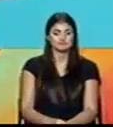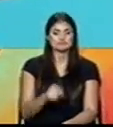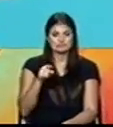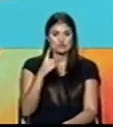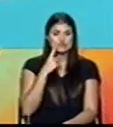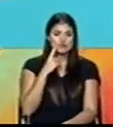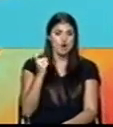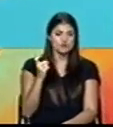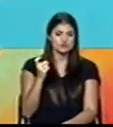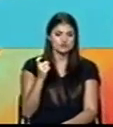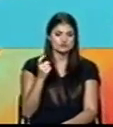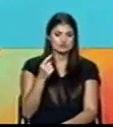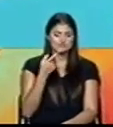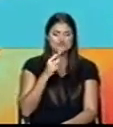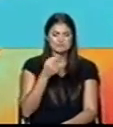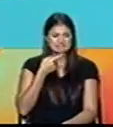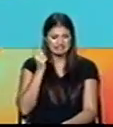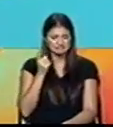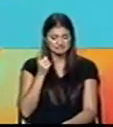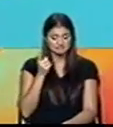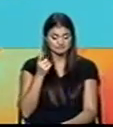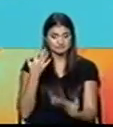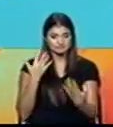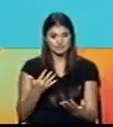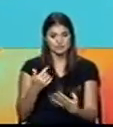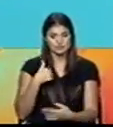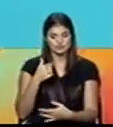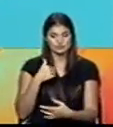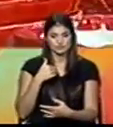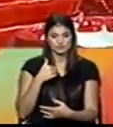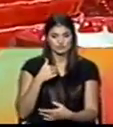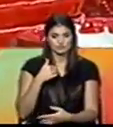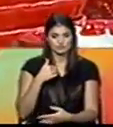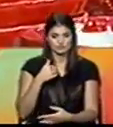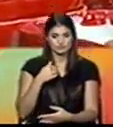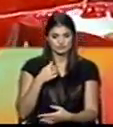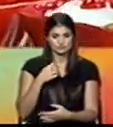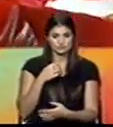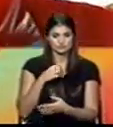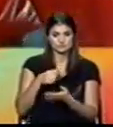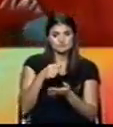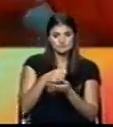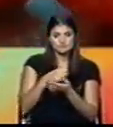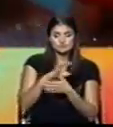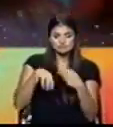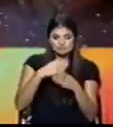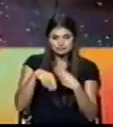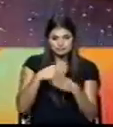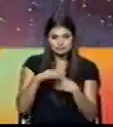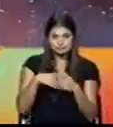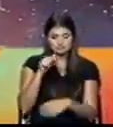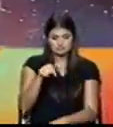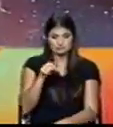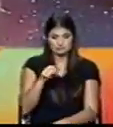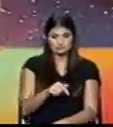assim, daquelas que são esquisitas. Pronto, eu só triturei assim grosseiramente e vou aqui misturar na